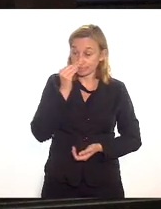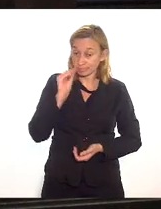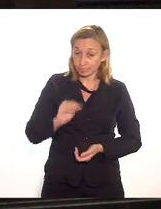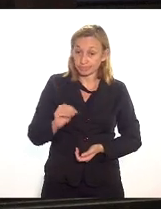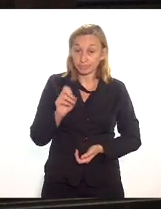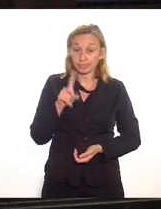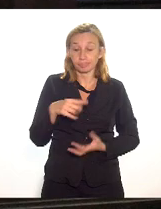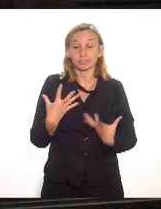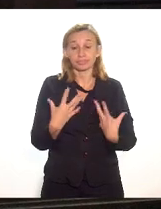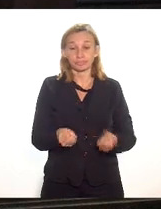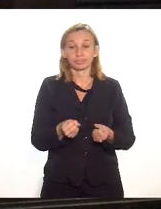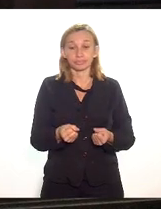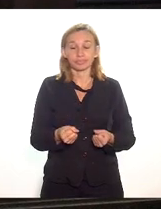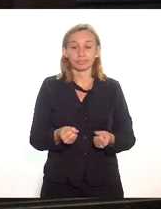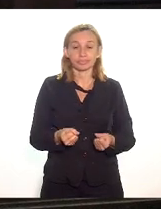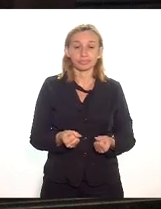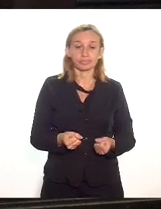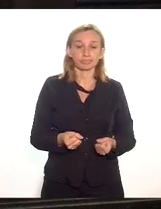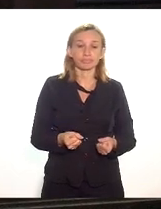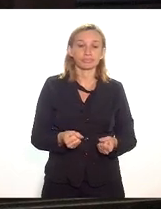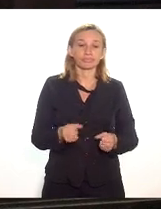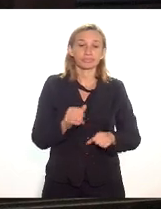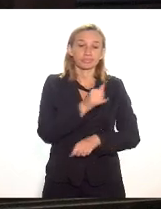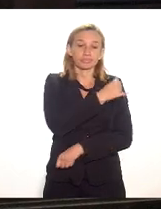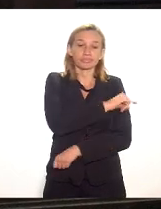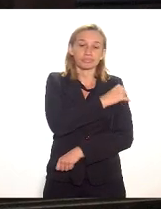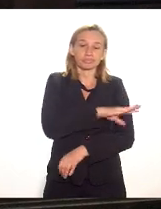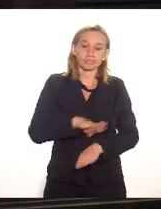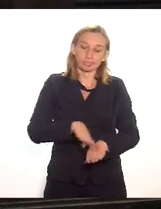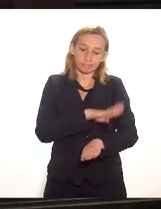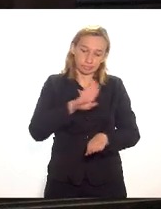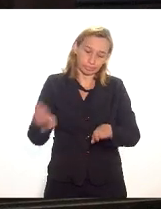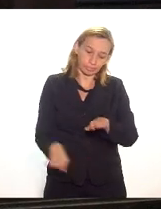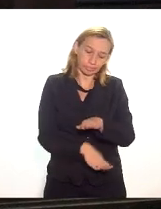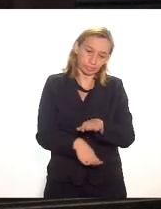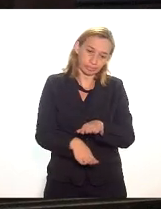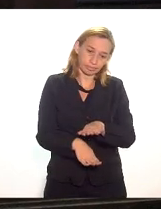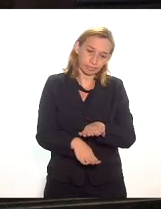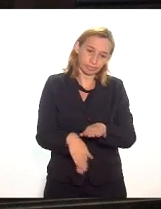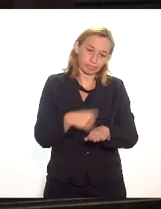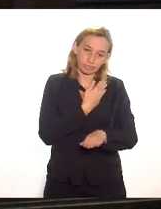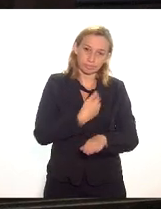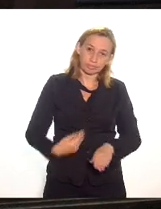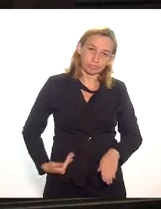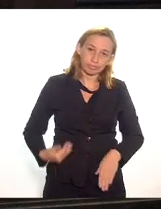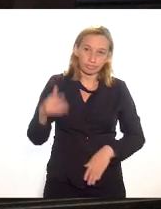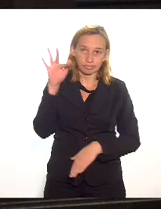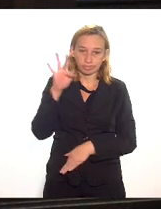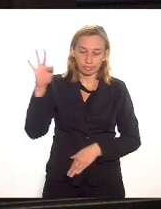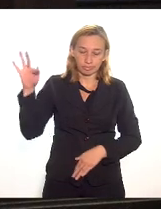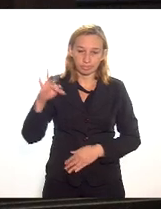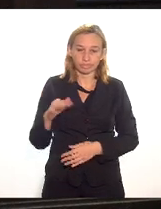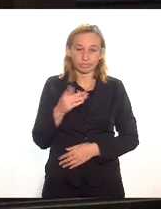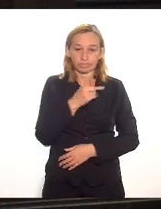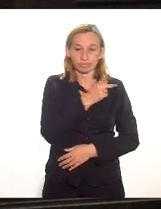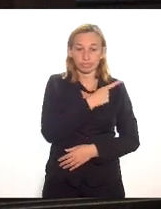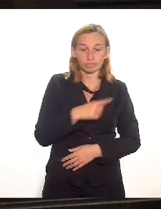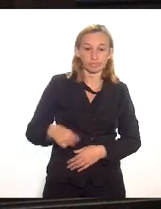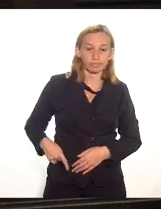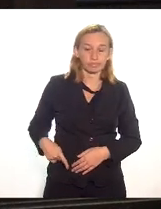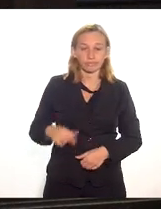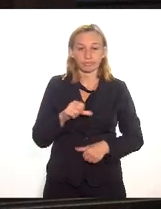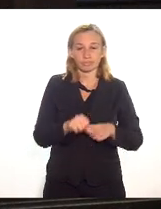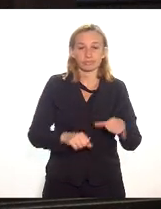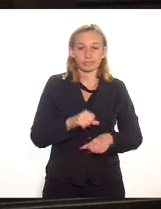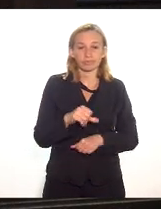Rio de Janeiro fique de cócoras, fique de joelho diante de um governo federal cujo presidente